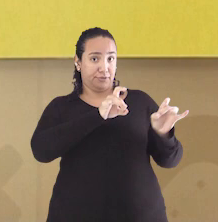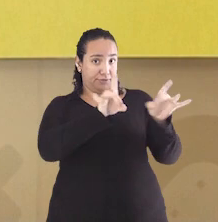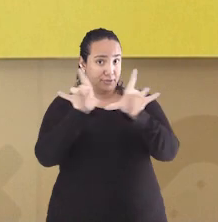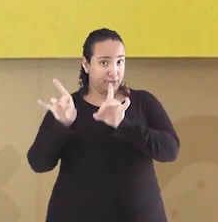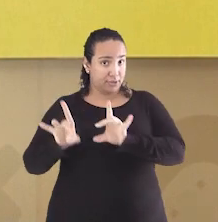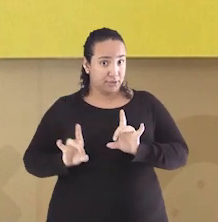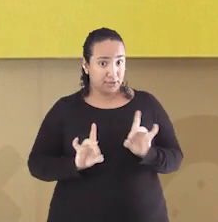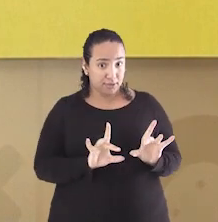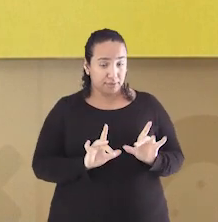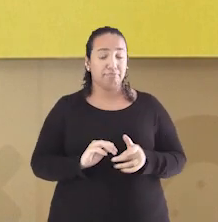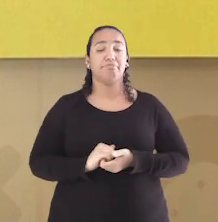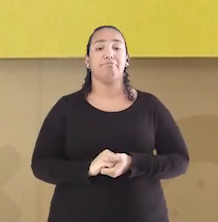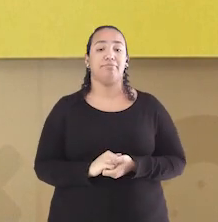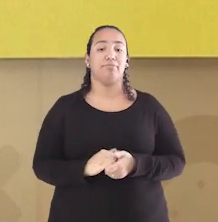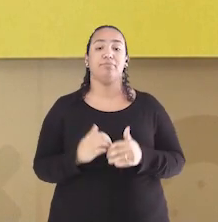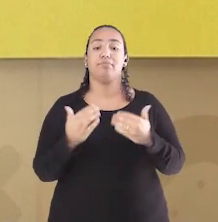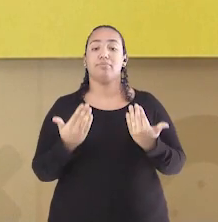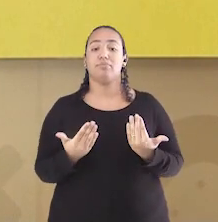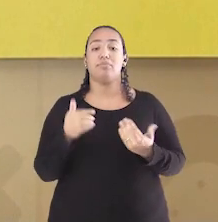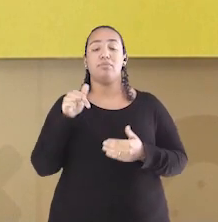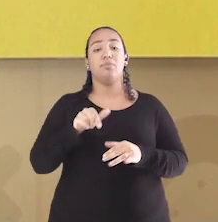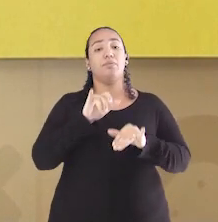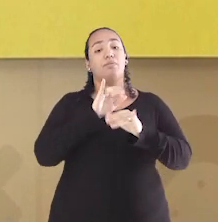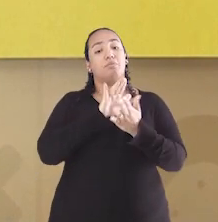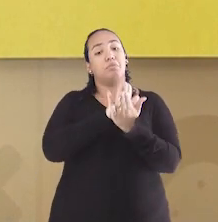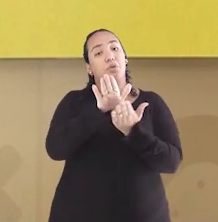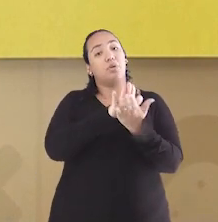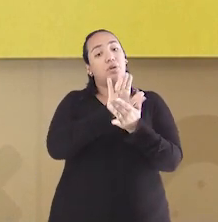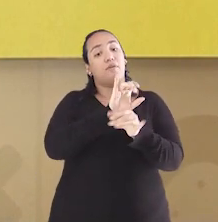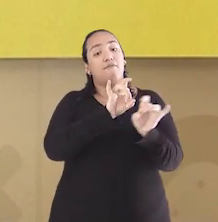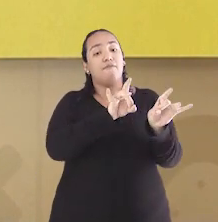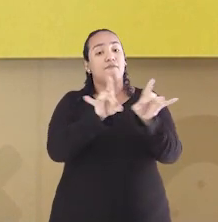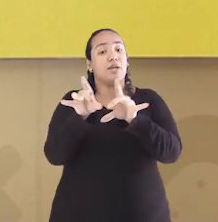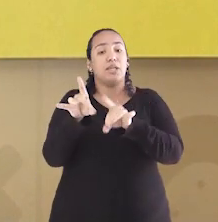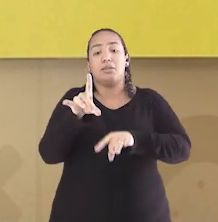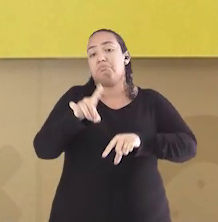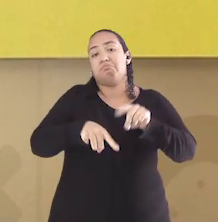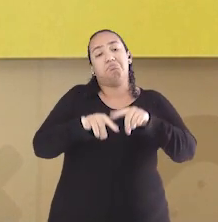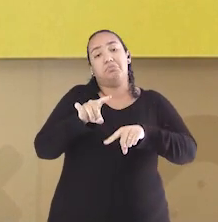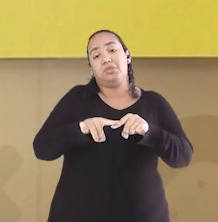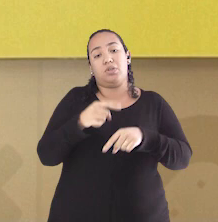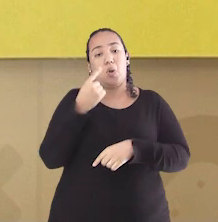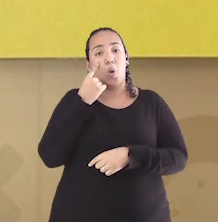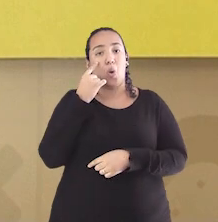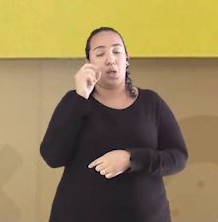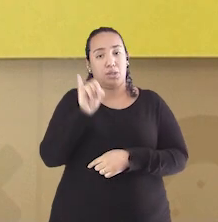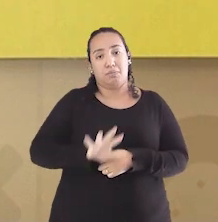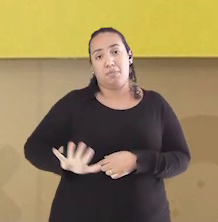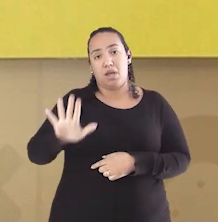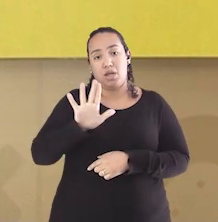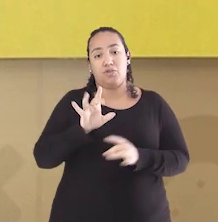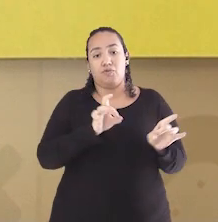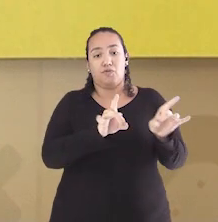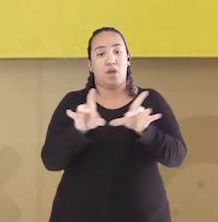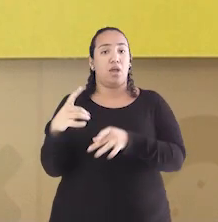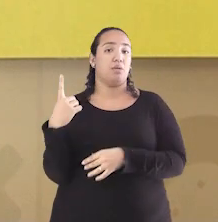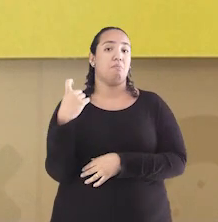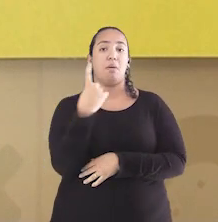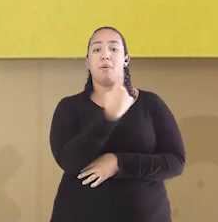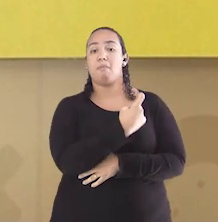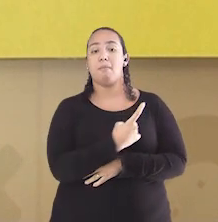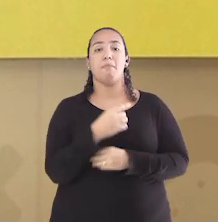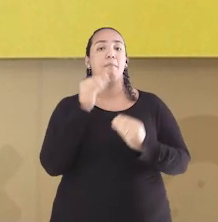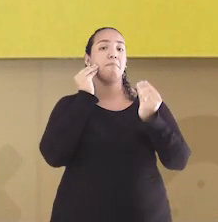comercial. A publicidade é utilizada para vender algo, como, por exemplo, esse encarte da Boticário, que